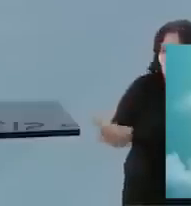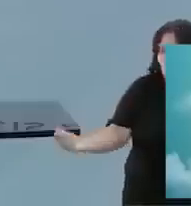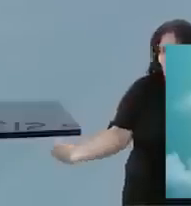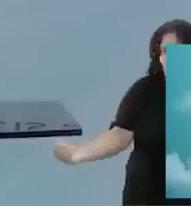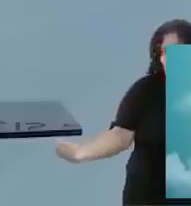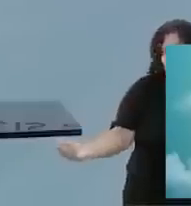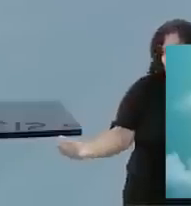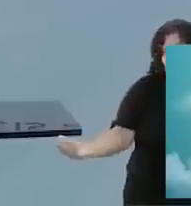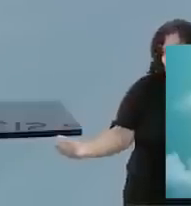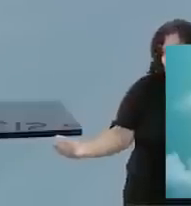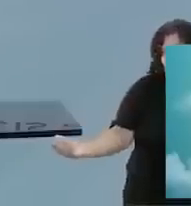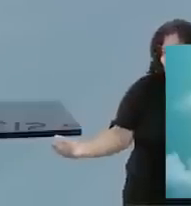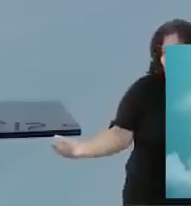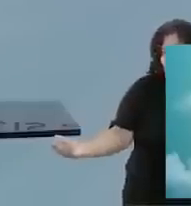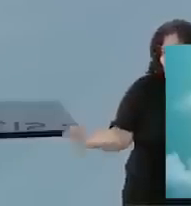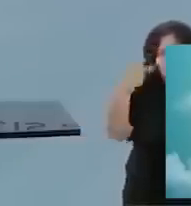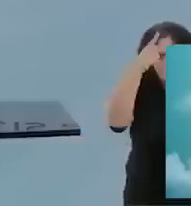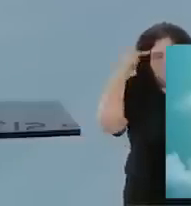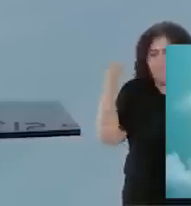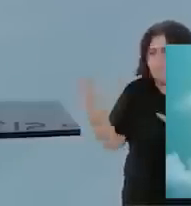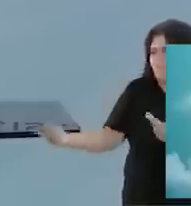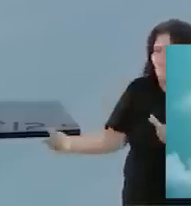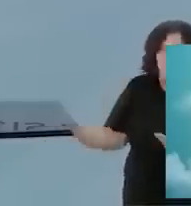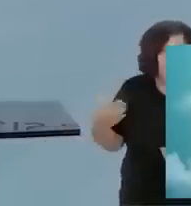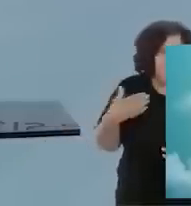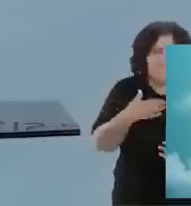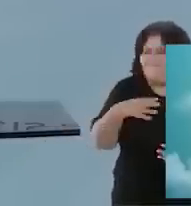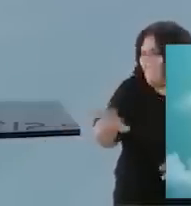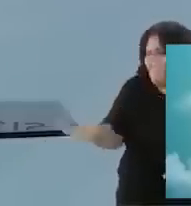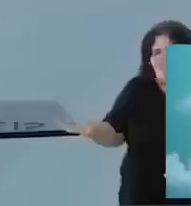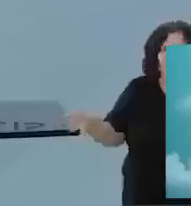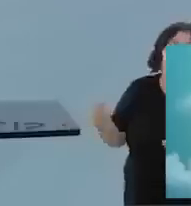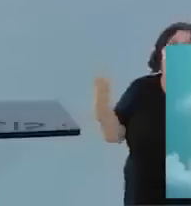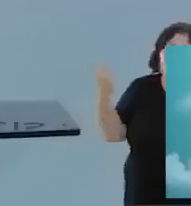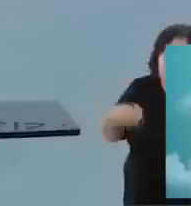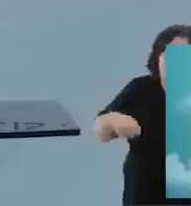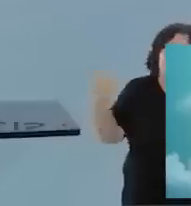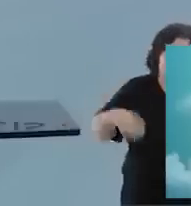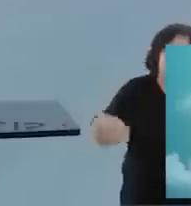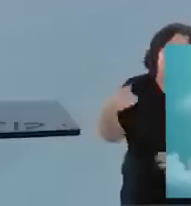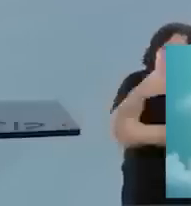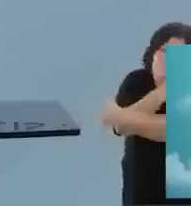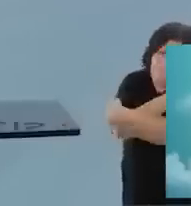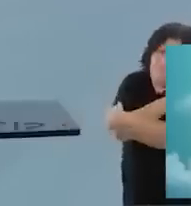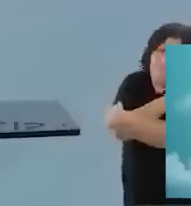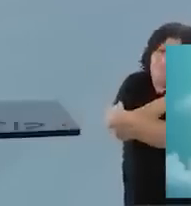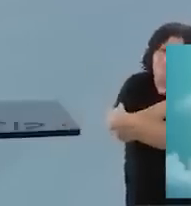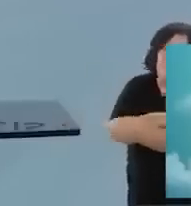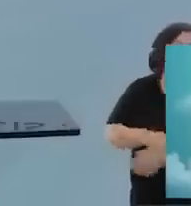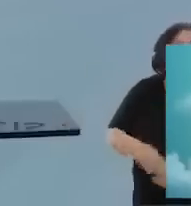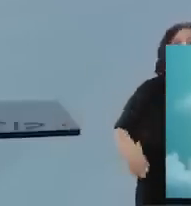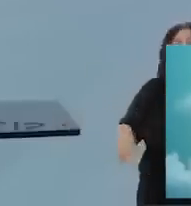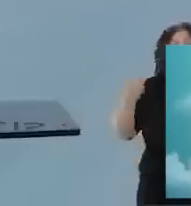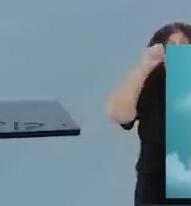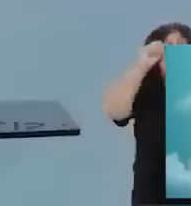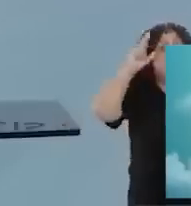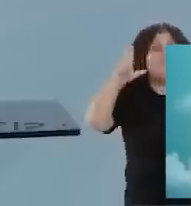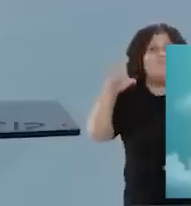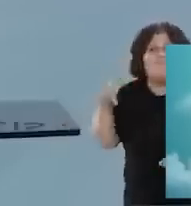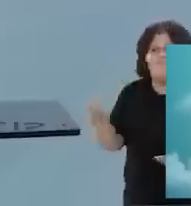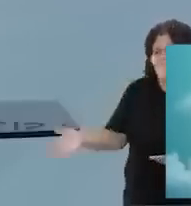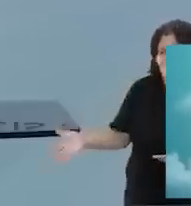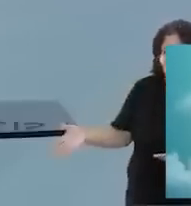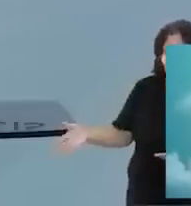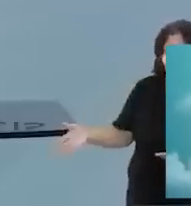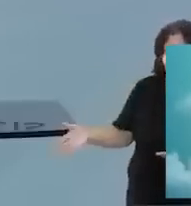jeito. Do mesmo jeito. Agora não dá para ficar sem abraçar, até porque a nossa cultura não